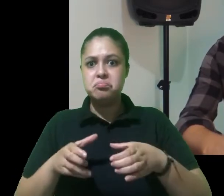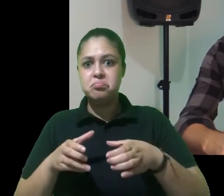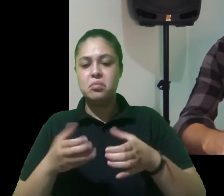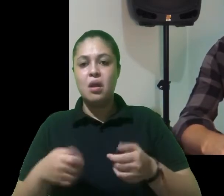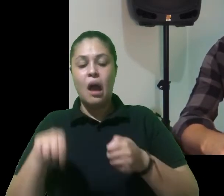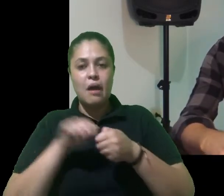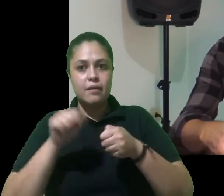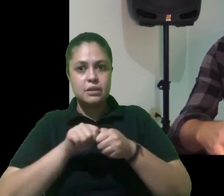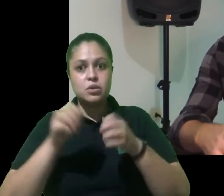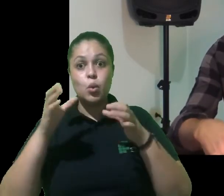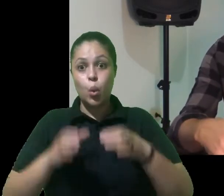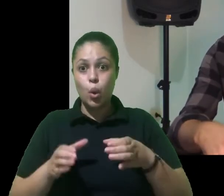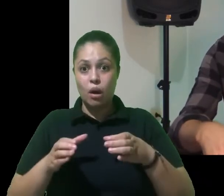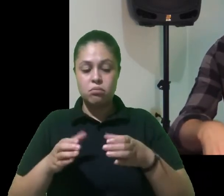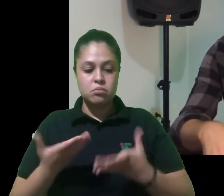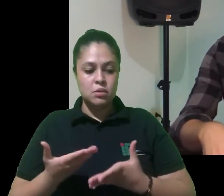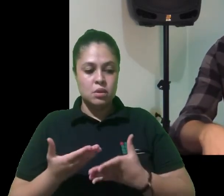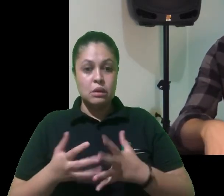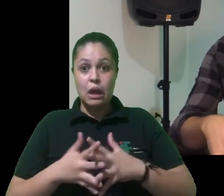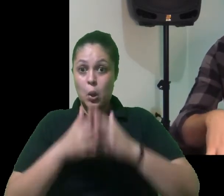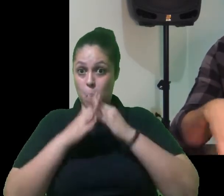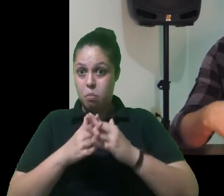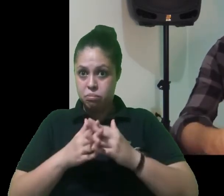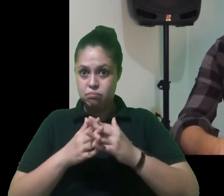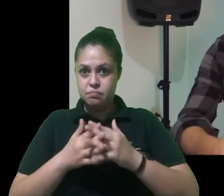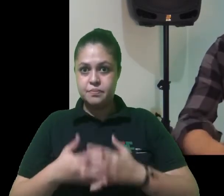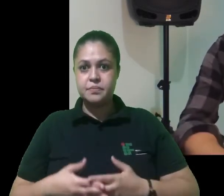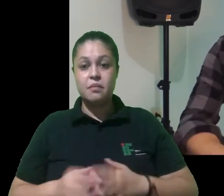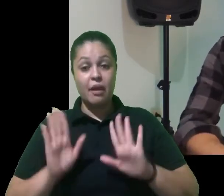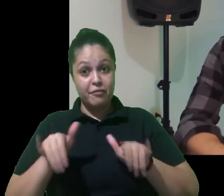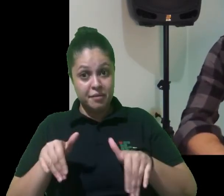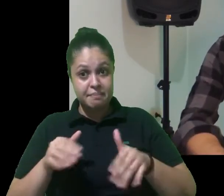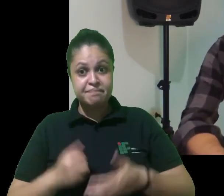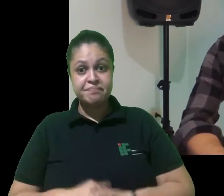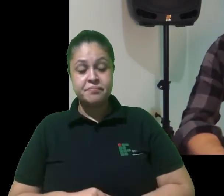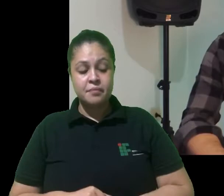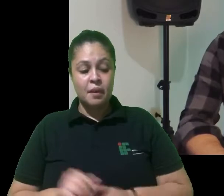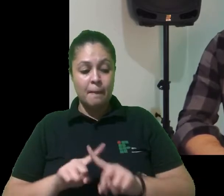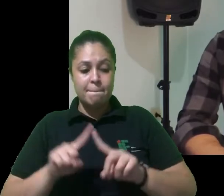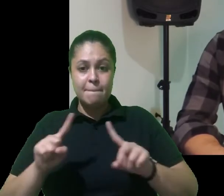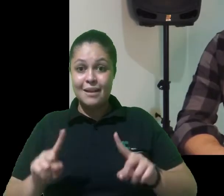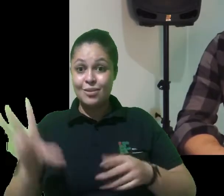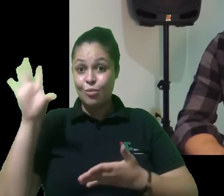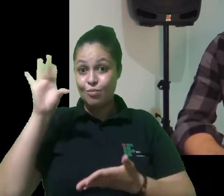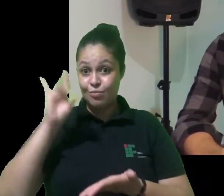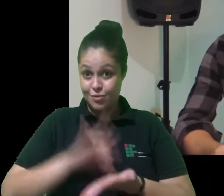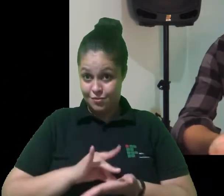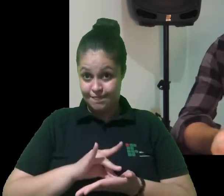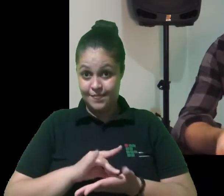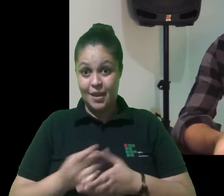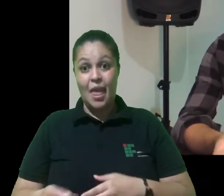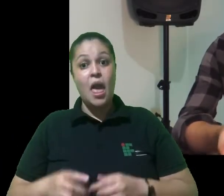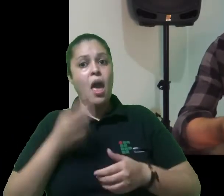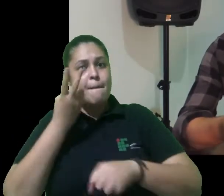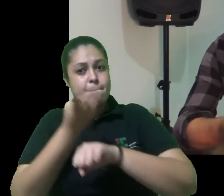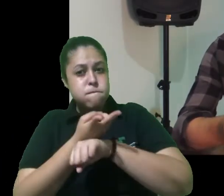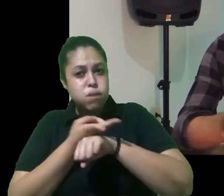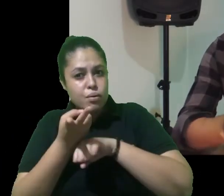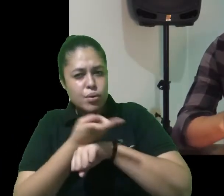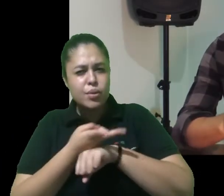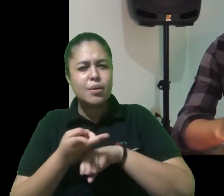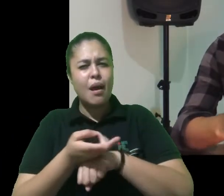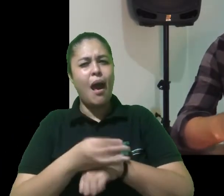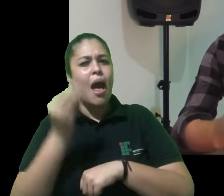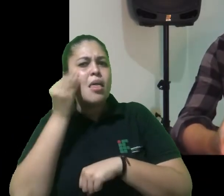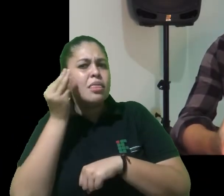né? Fazendo desse lugar um lugar complexo. Enfim, mas o fato é